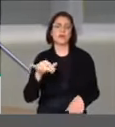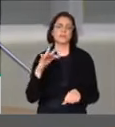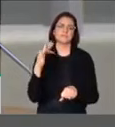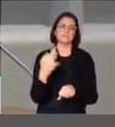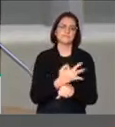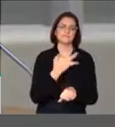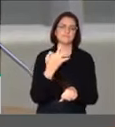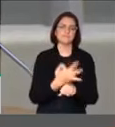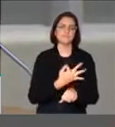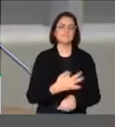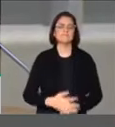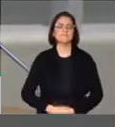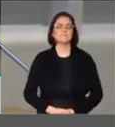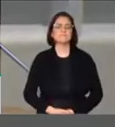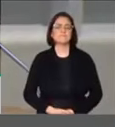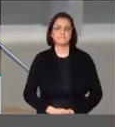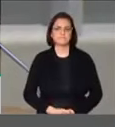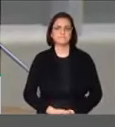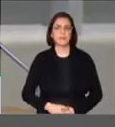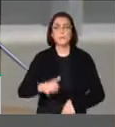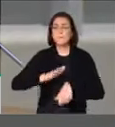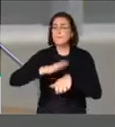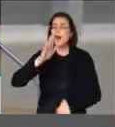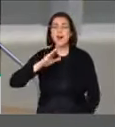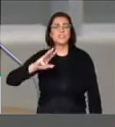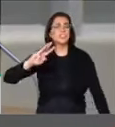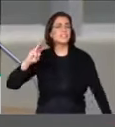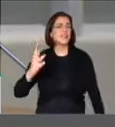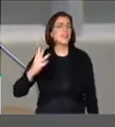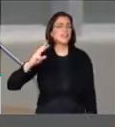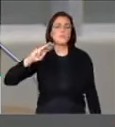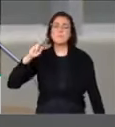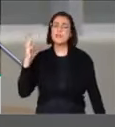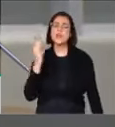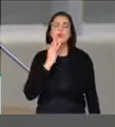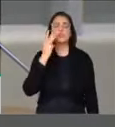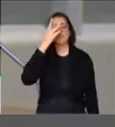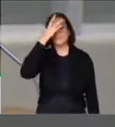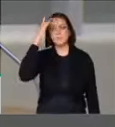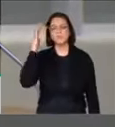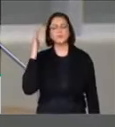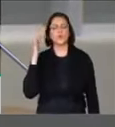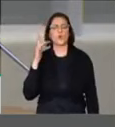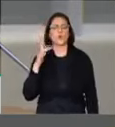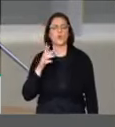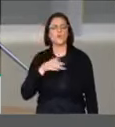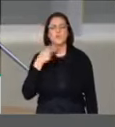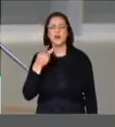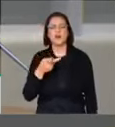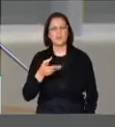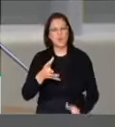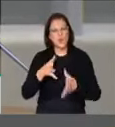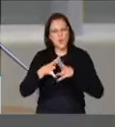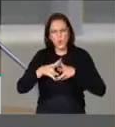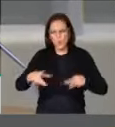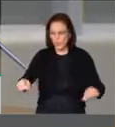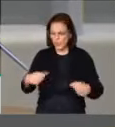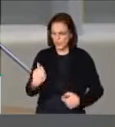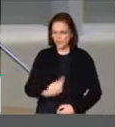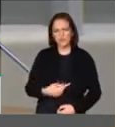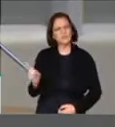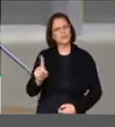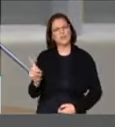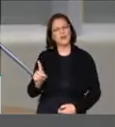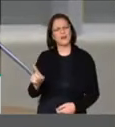resistência. Mais de 3 milhões de pessoas dizendo que o que precisa de cura é o preconceito